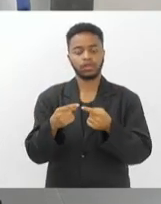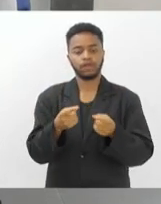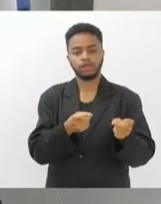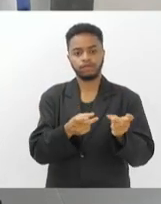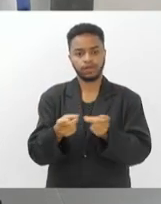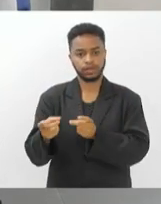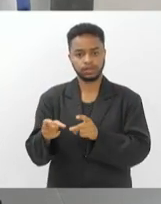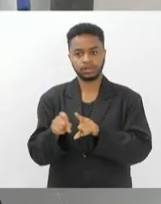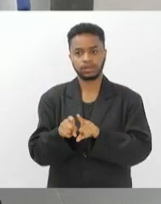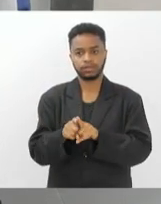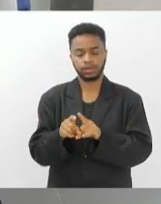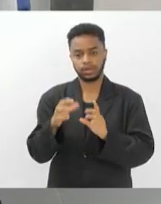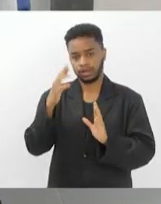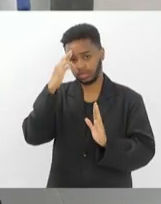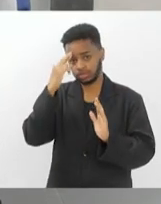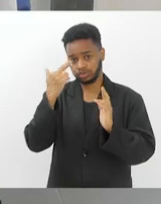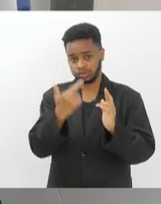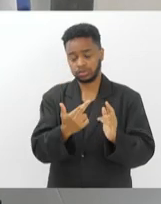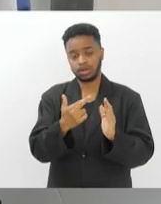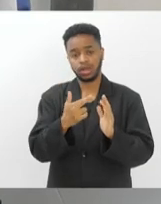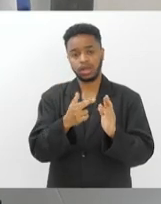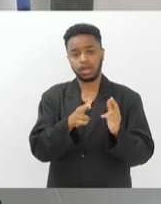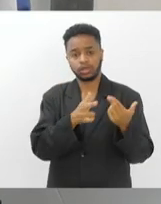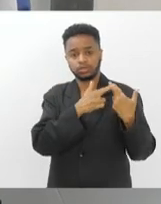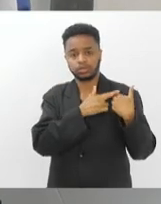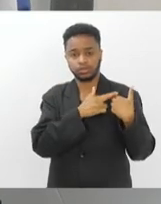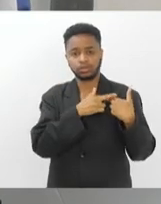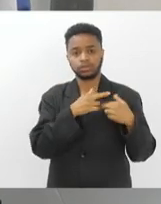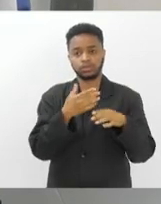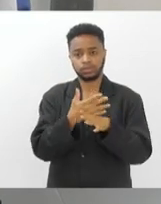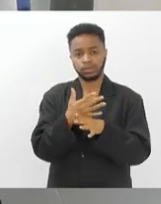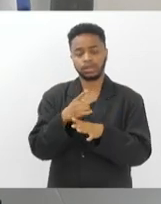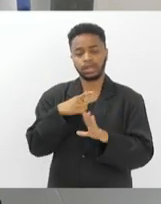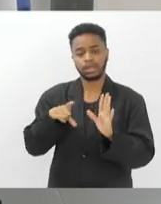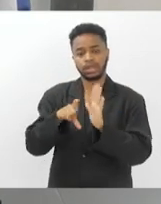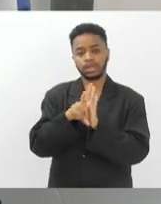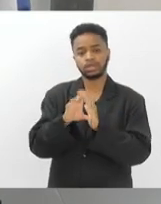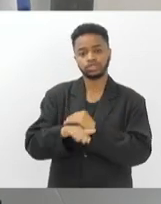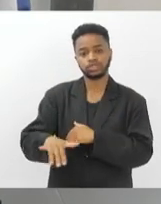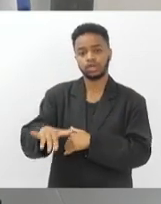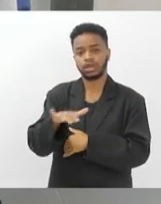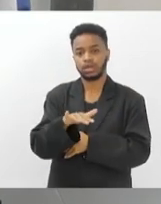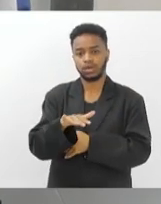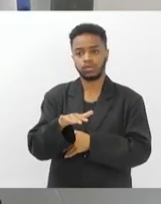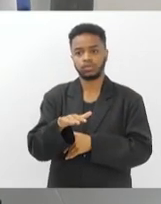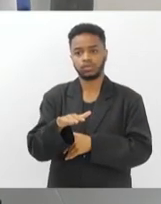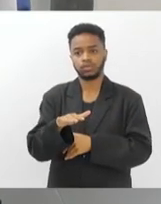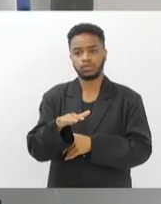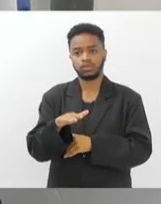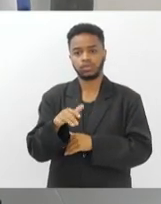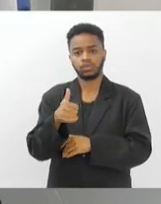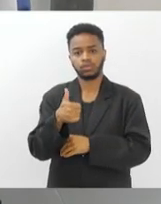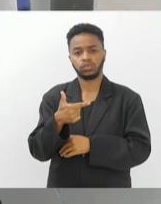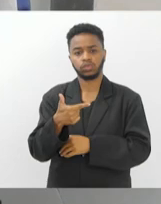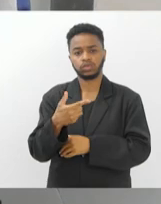as competências municipais e as autoridades sanitárias, ou seja, é uma lei muito mais abrangente. Da lavra de 1, 2, 3, 4, 5, 6,